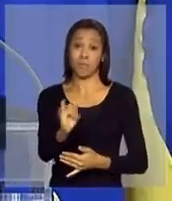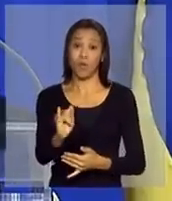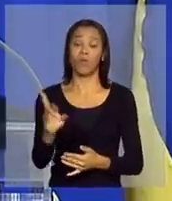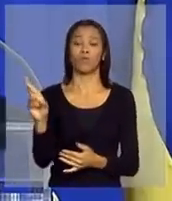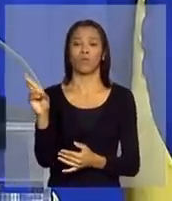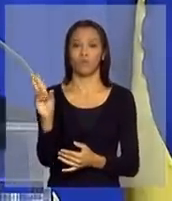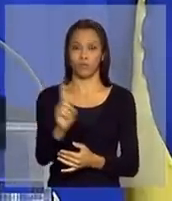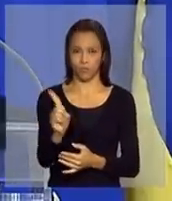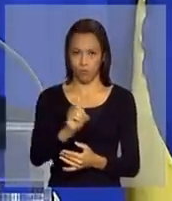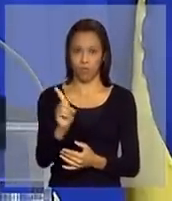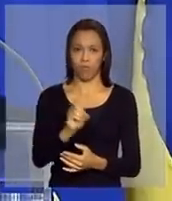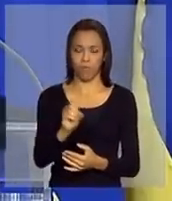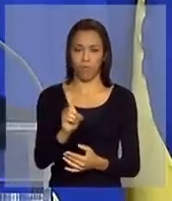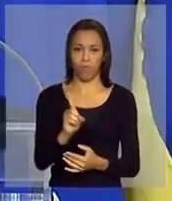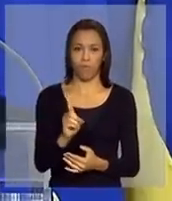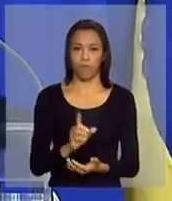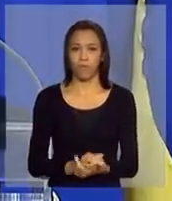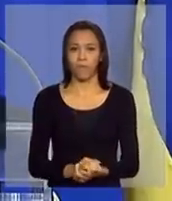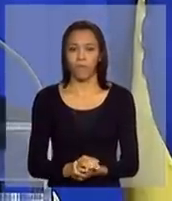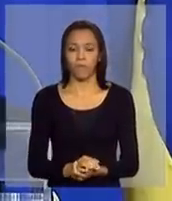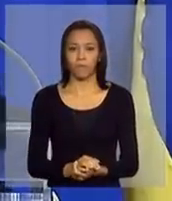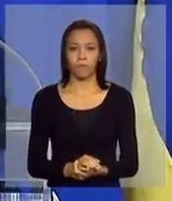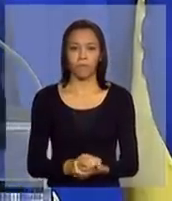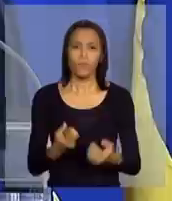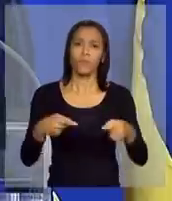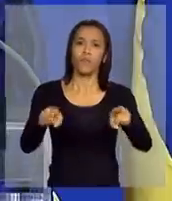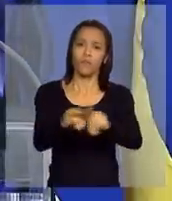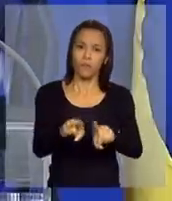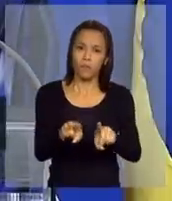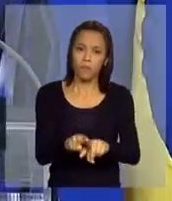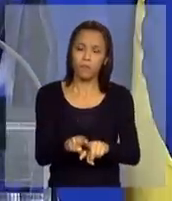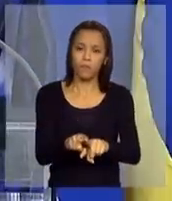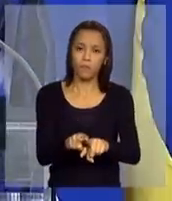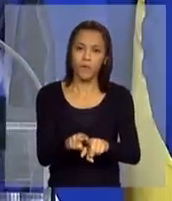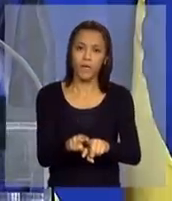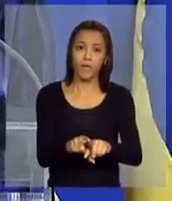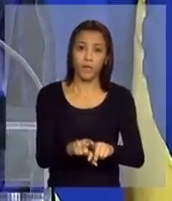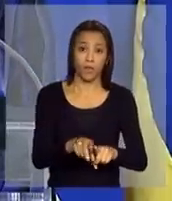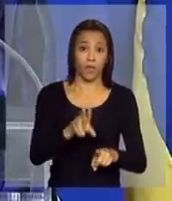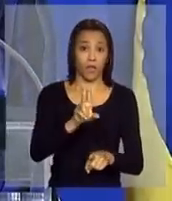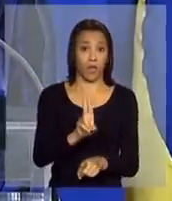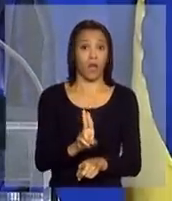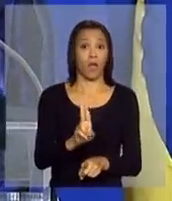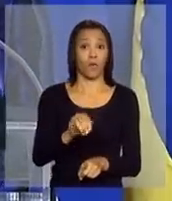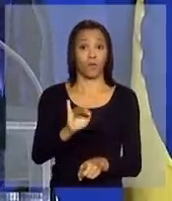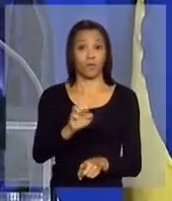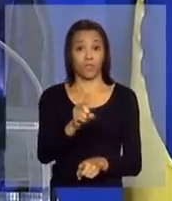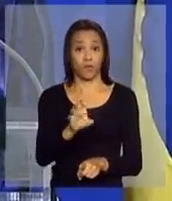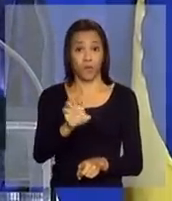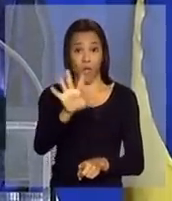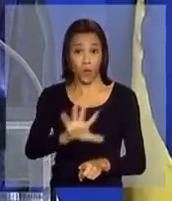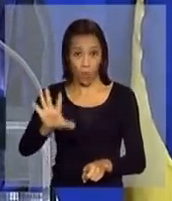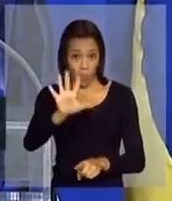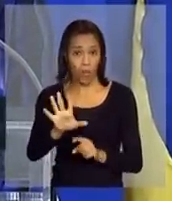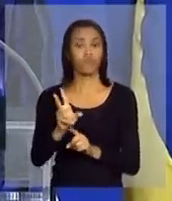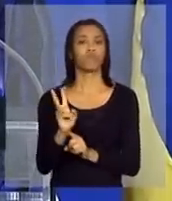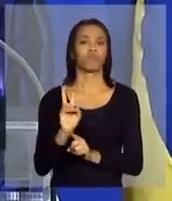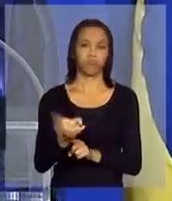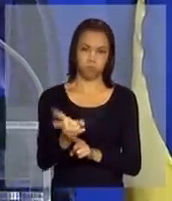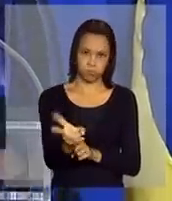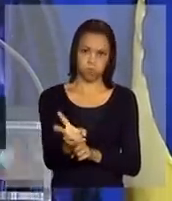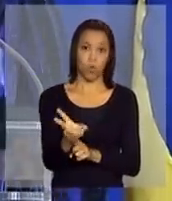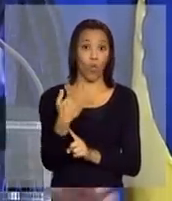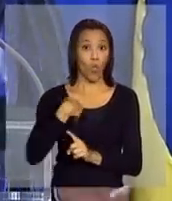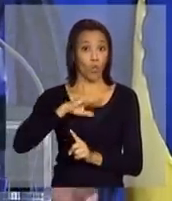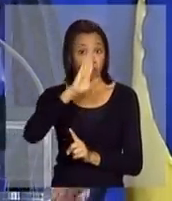dólares. E também a União Europeia, como bloco, continua a ser o